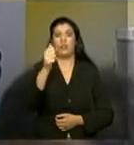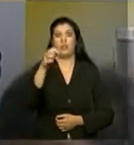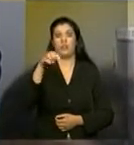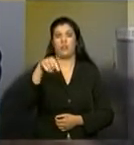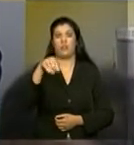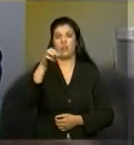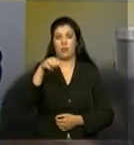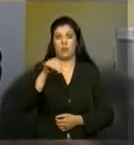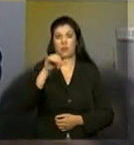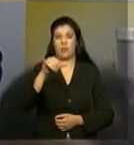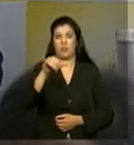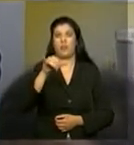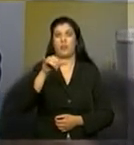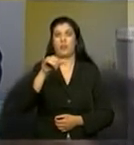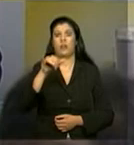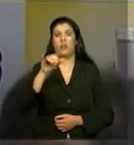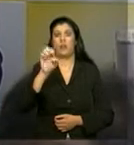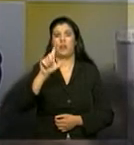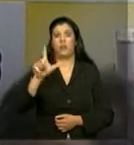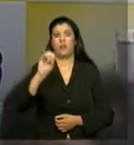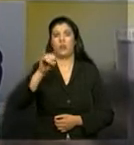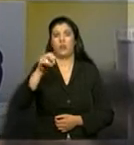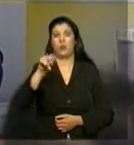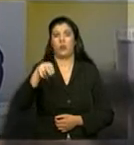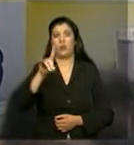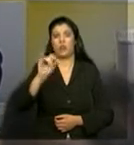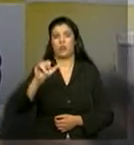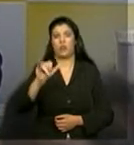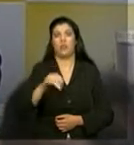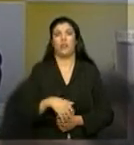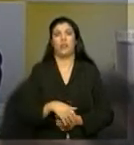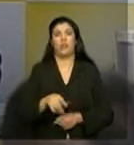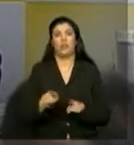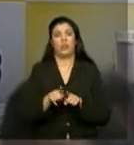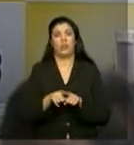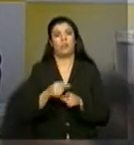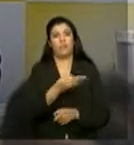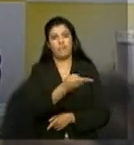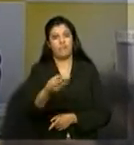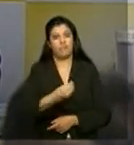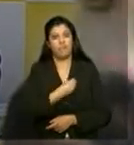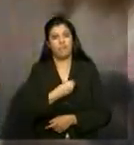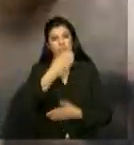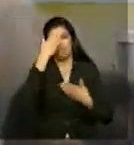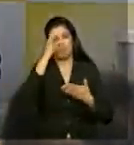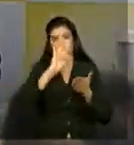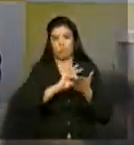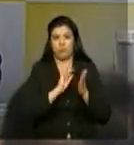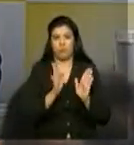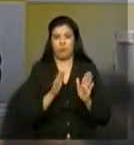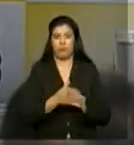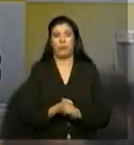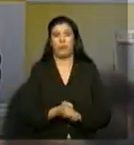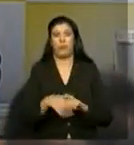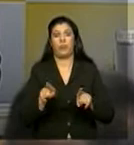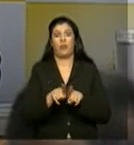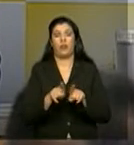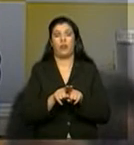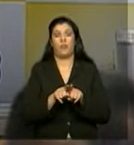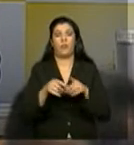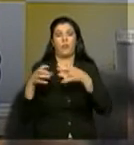é o jung que inclusive está presente quero aqui fazer o registo pelo comitê internacional